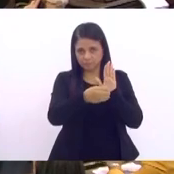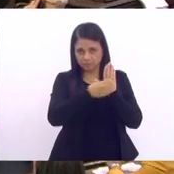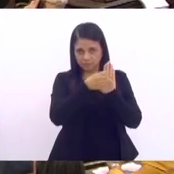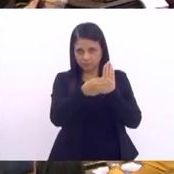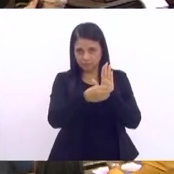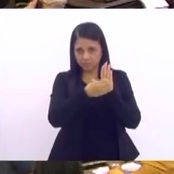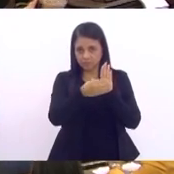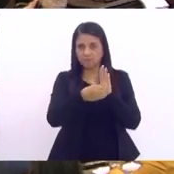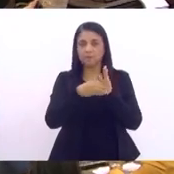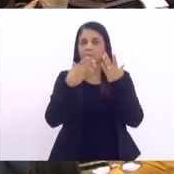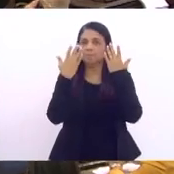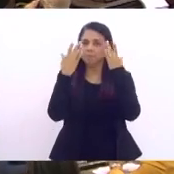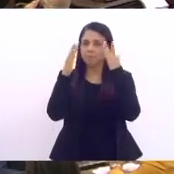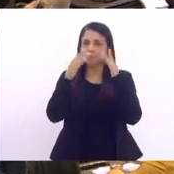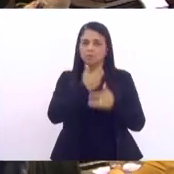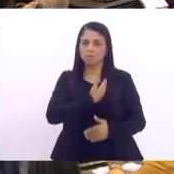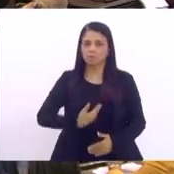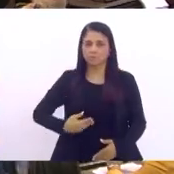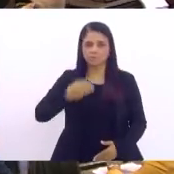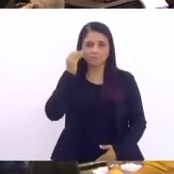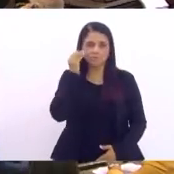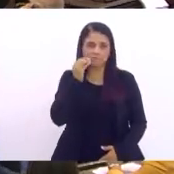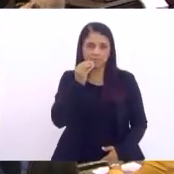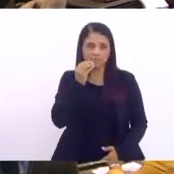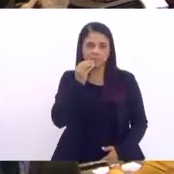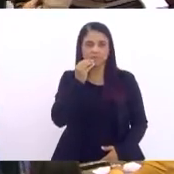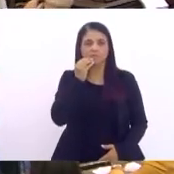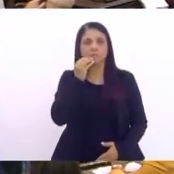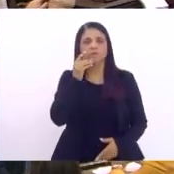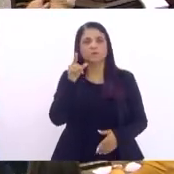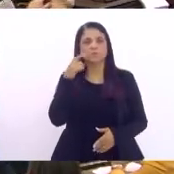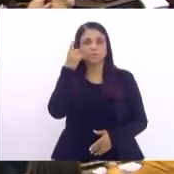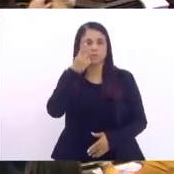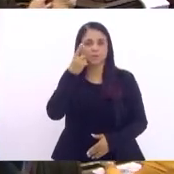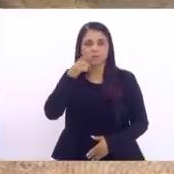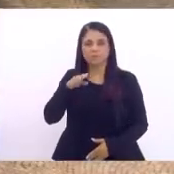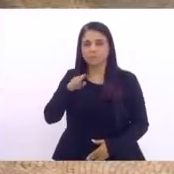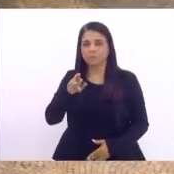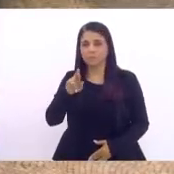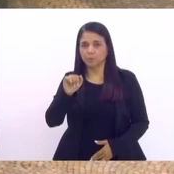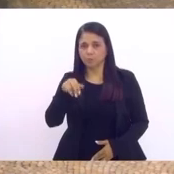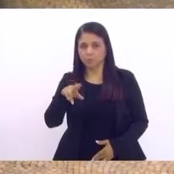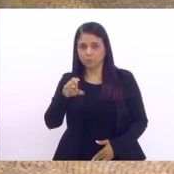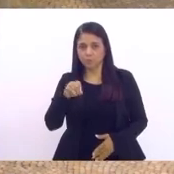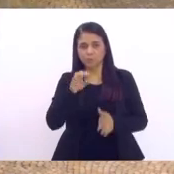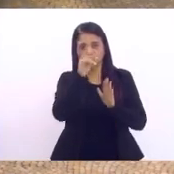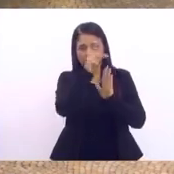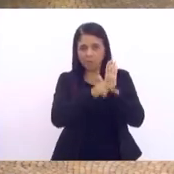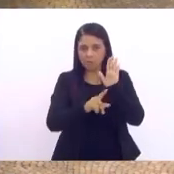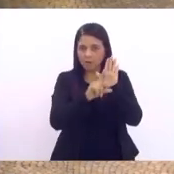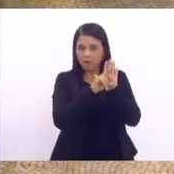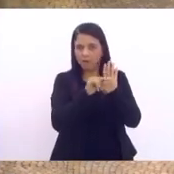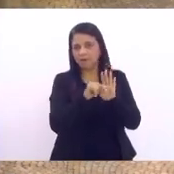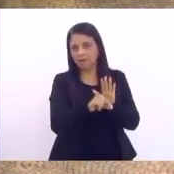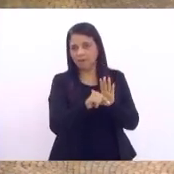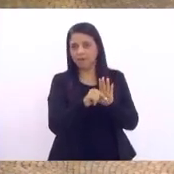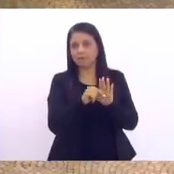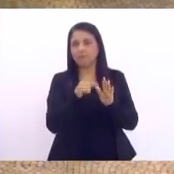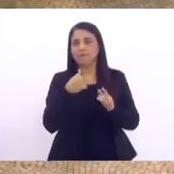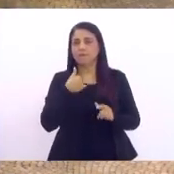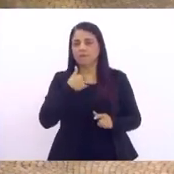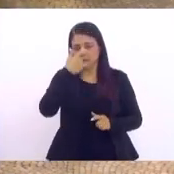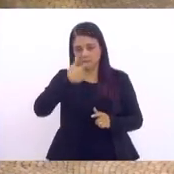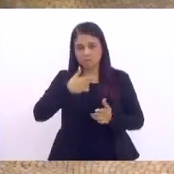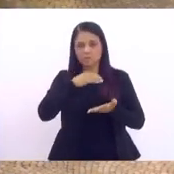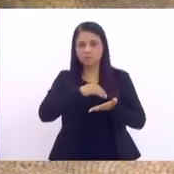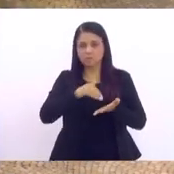Cláudio Castro e o nobre deputado Bruno Dauari pelo projeto de lei. Eu fui secretário de Habitação do